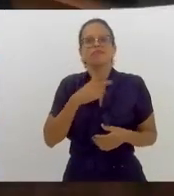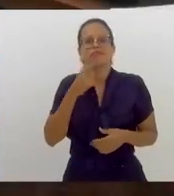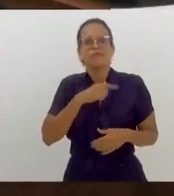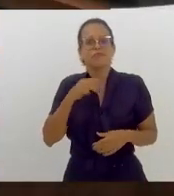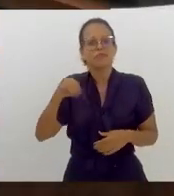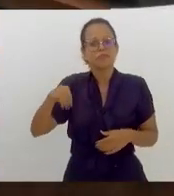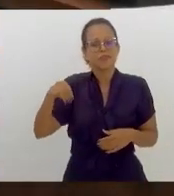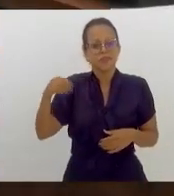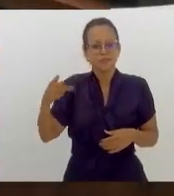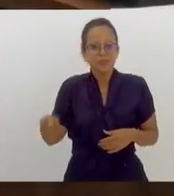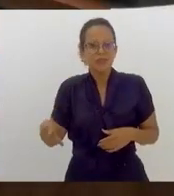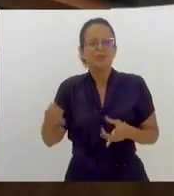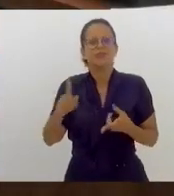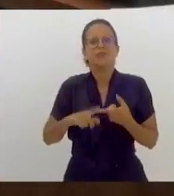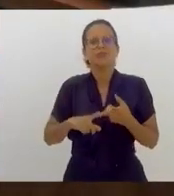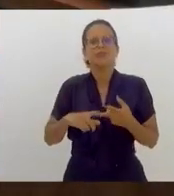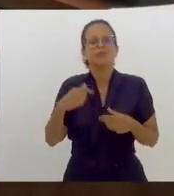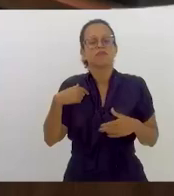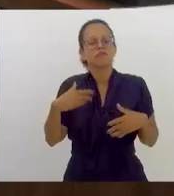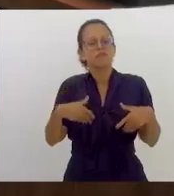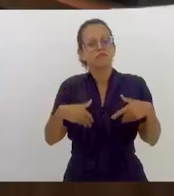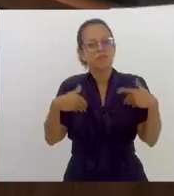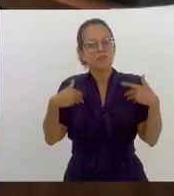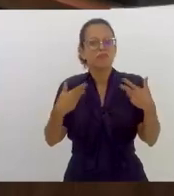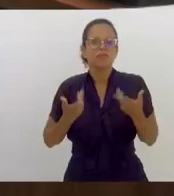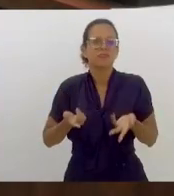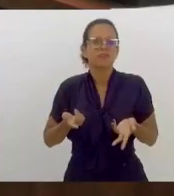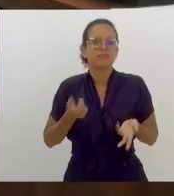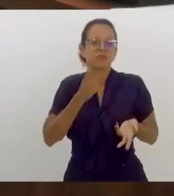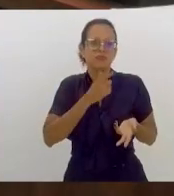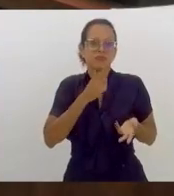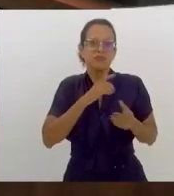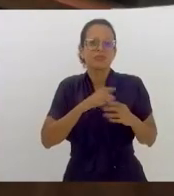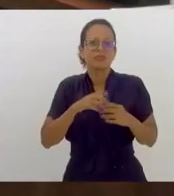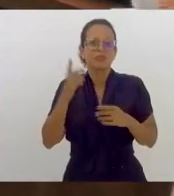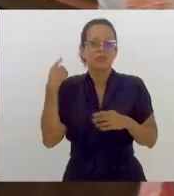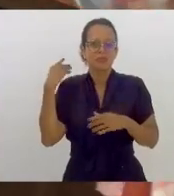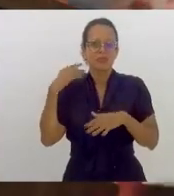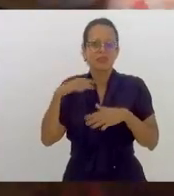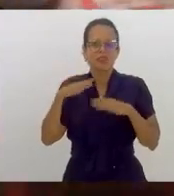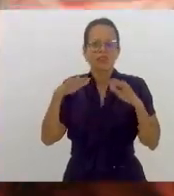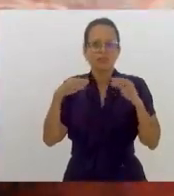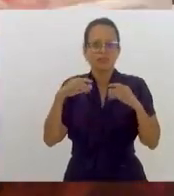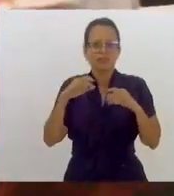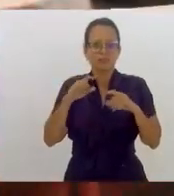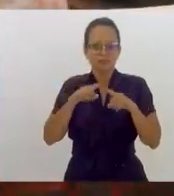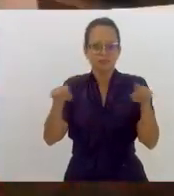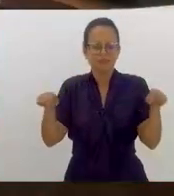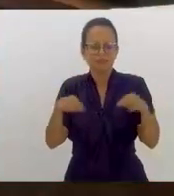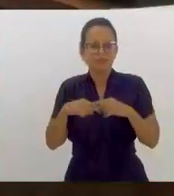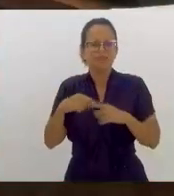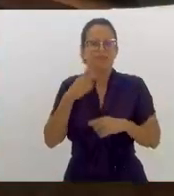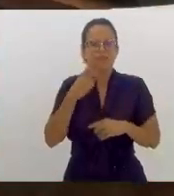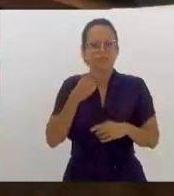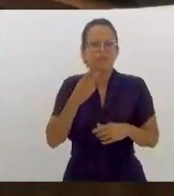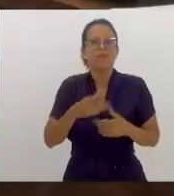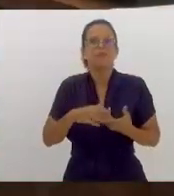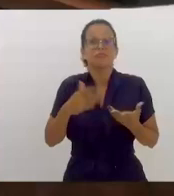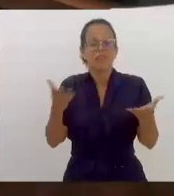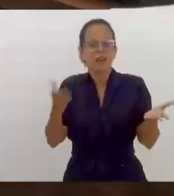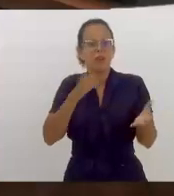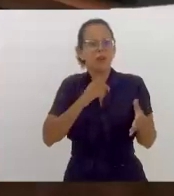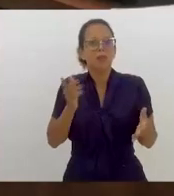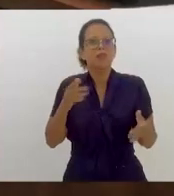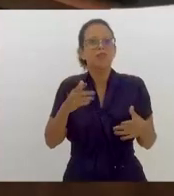Ministério Público. Também tenho a honra de ter sido eu no Colégio de Líderes que encaminhei, argumentei e finalmente